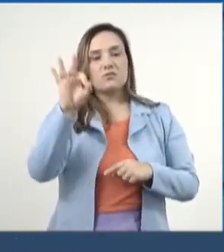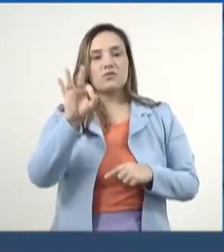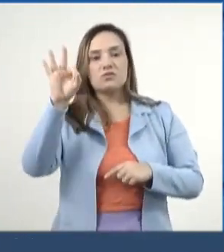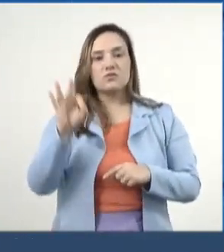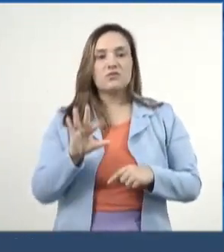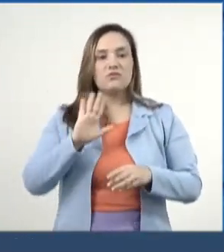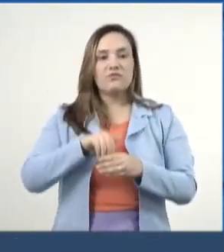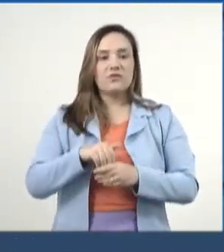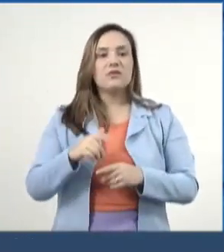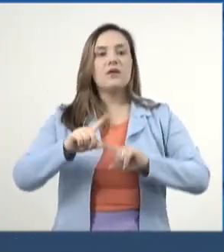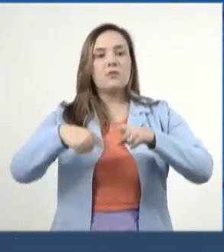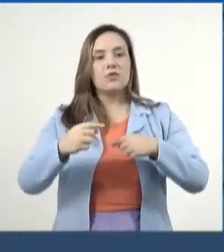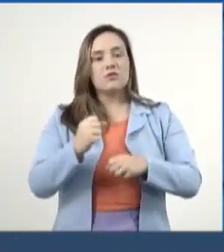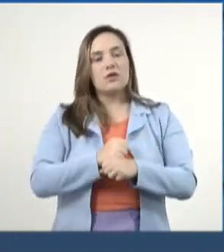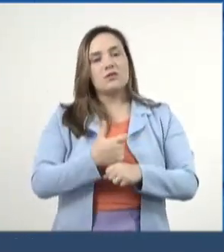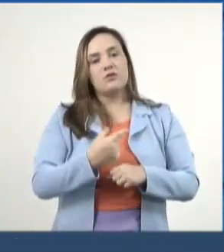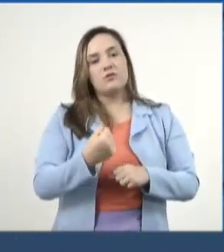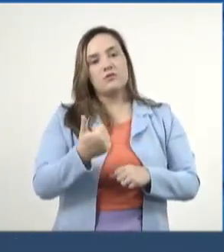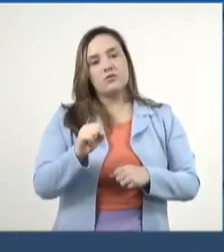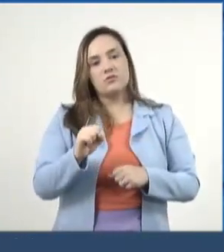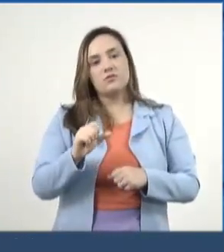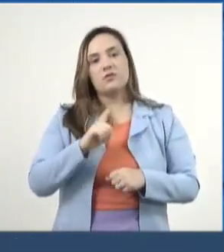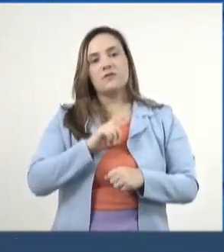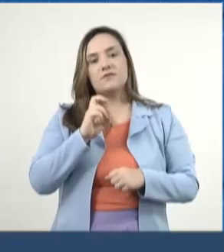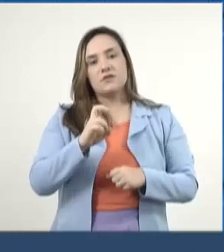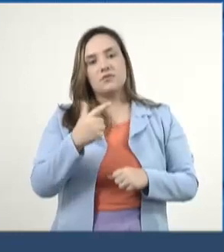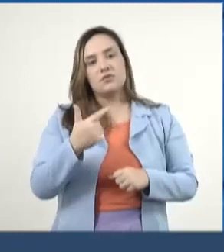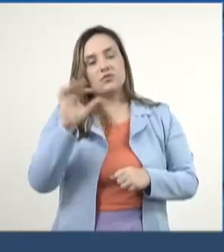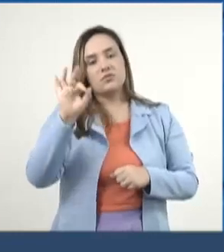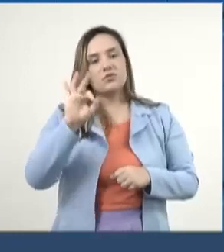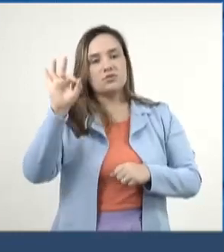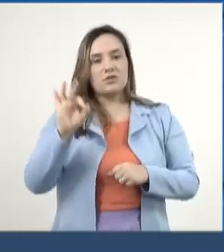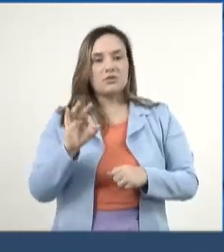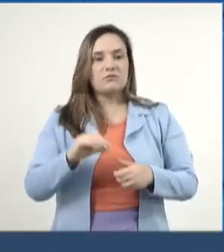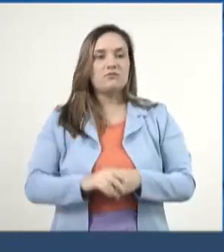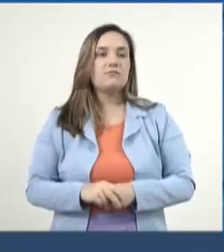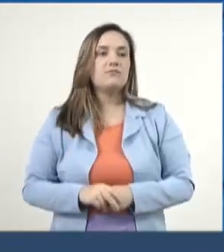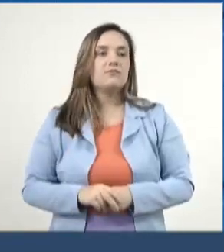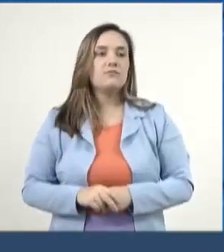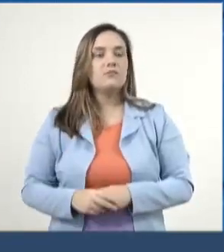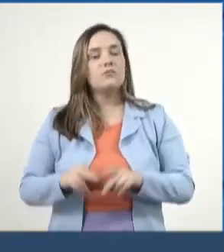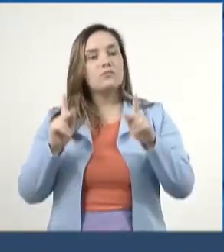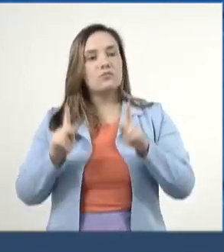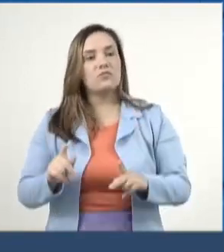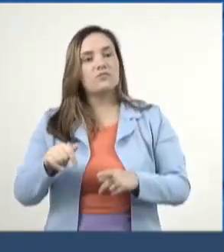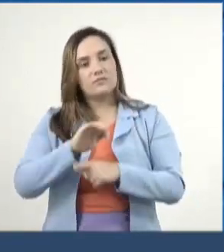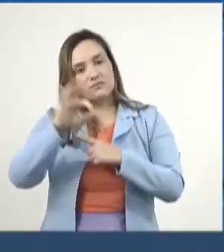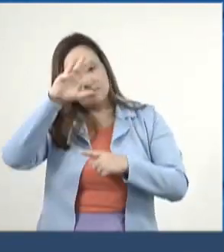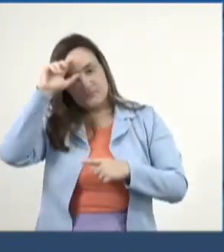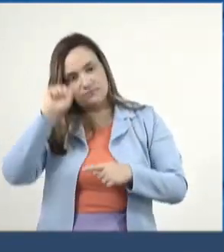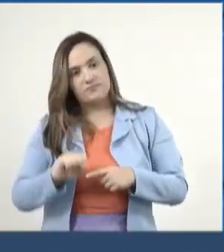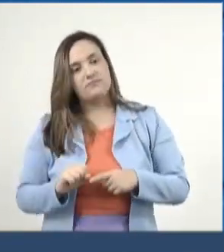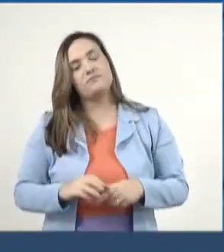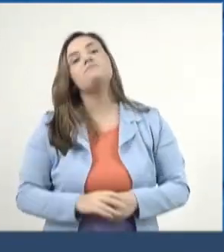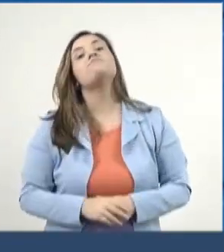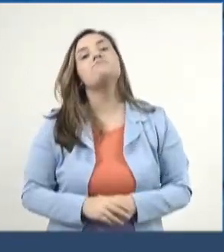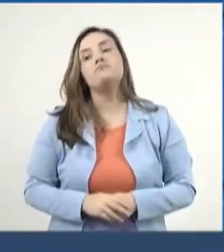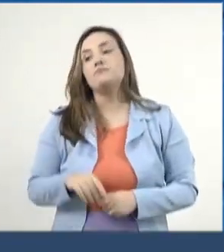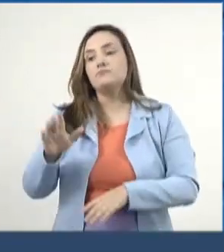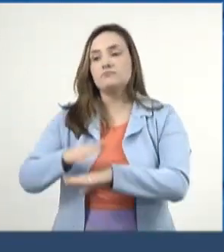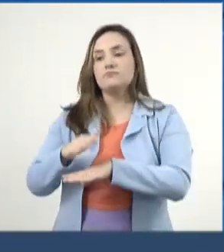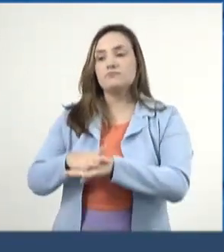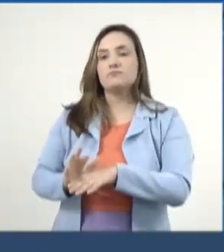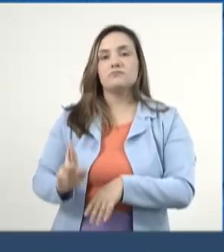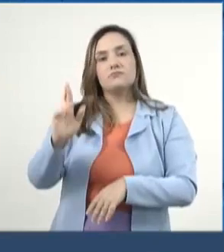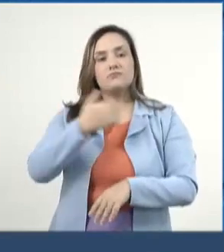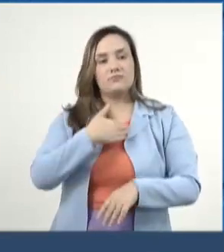votos e reelegendo-se em 2018 com 52,35% dos votos dos eleitores sul-mato-grossenses. Os 8 anos à frente do Poder Executivo